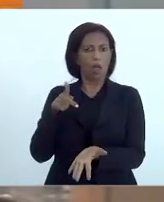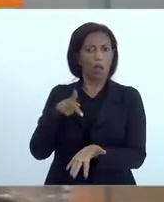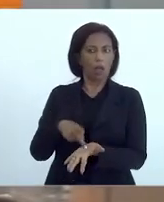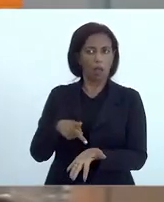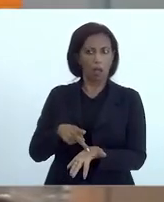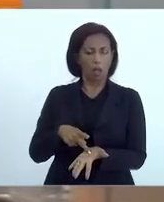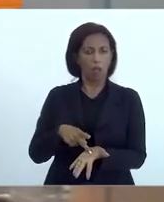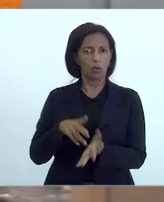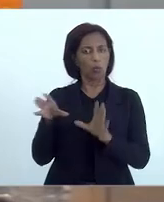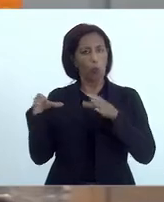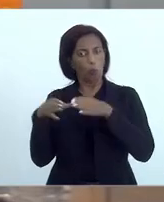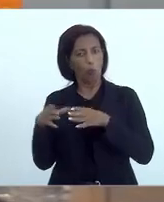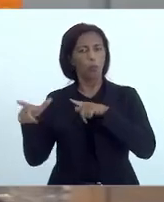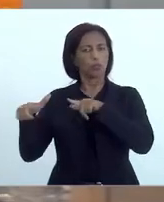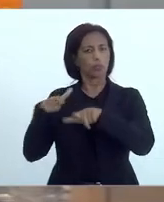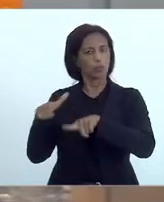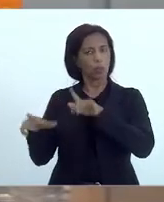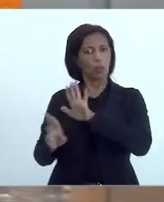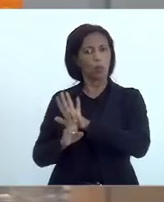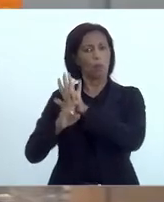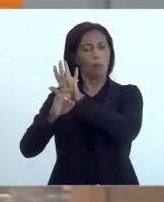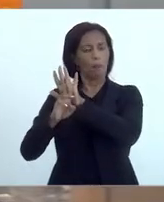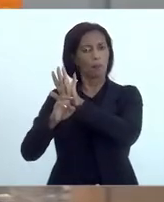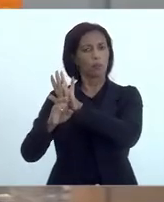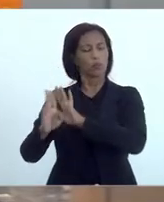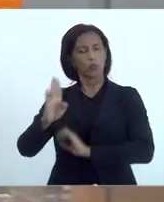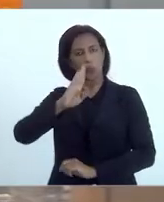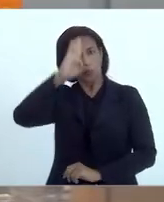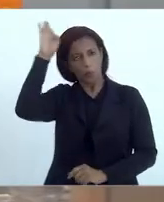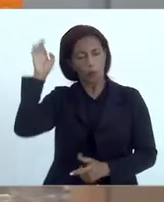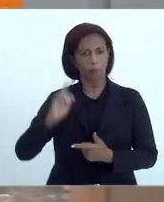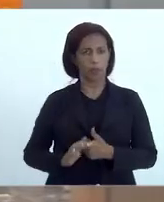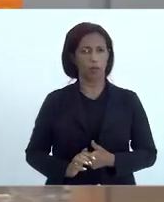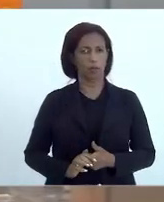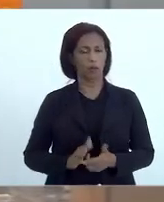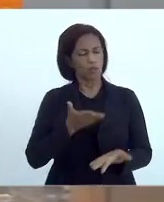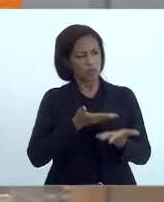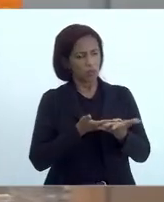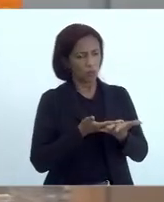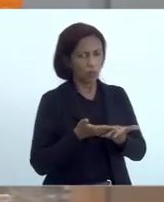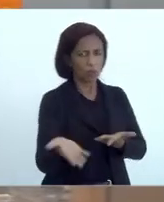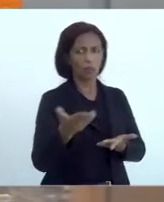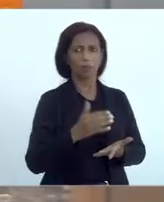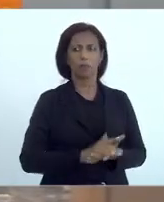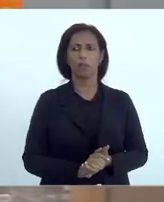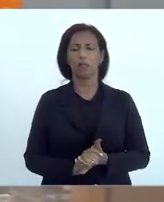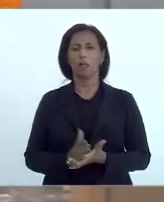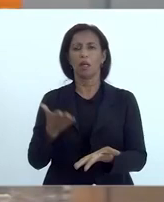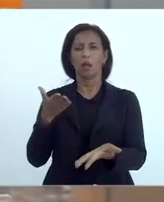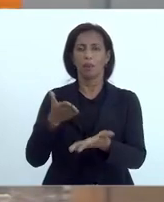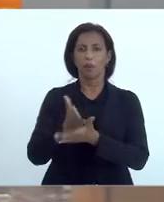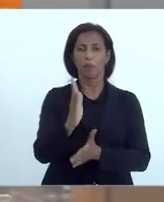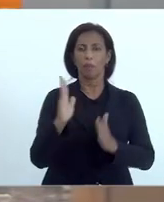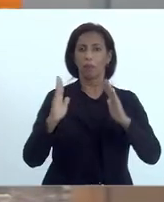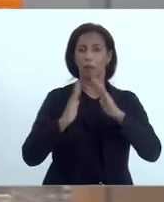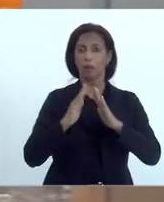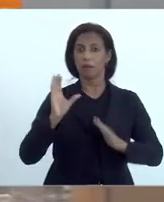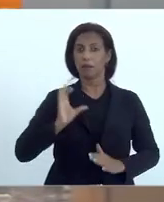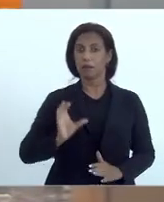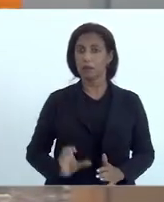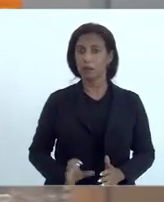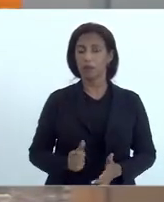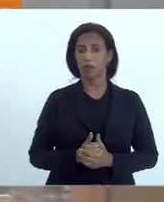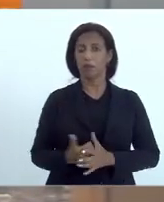construção de um grupo de trabalho com a presença do Estadual do Corpo de Bombeiros a gente sabe que o encaminhamento aprovado pela Casa Civil